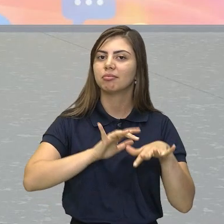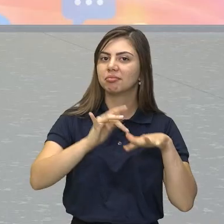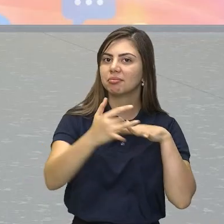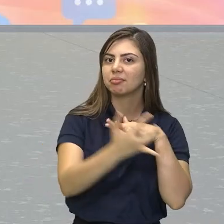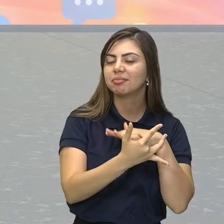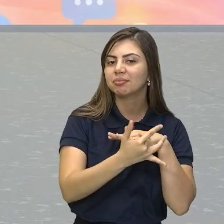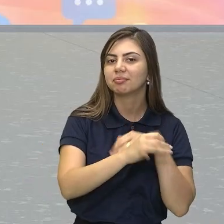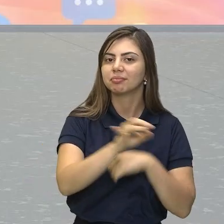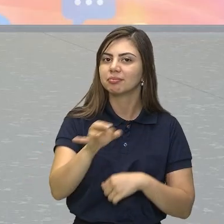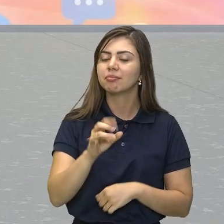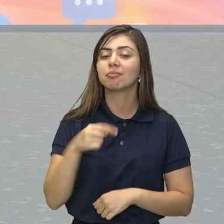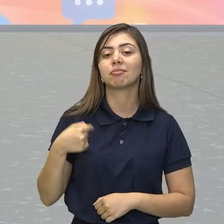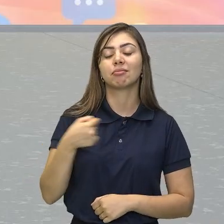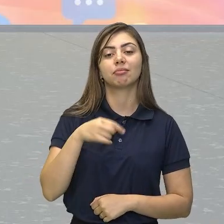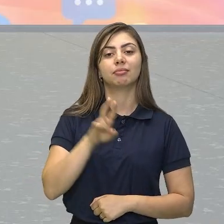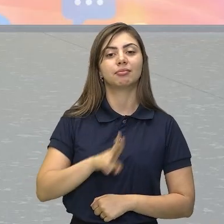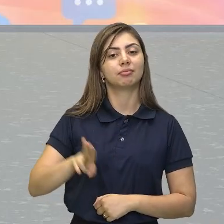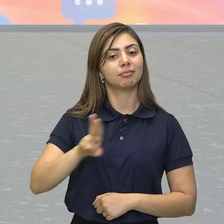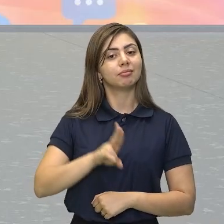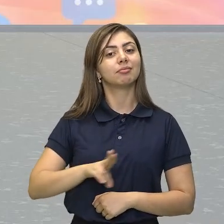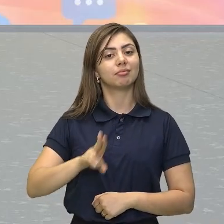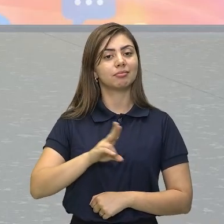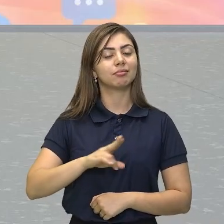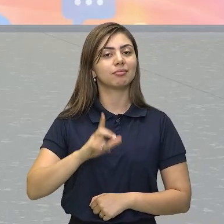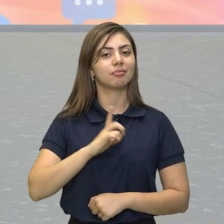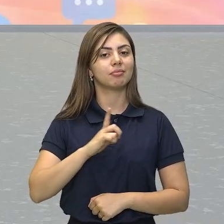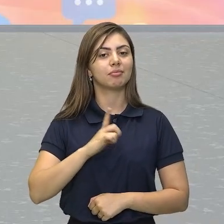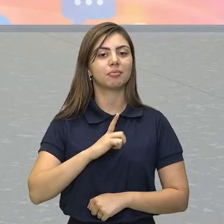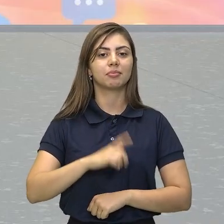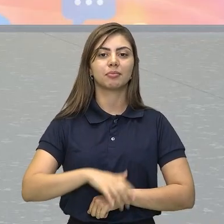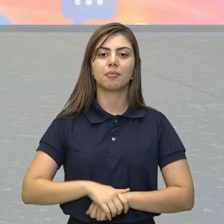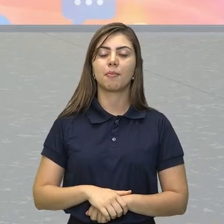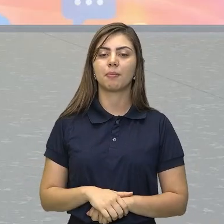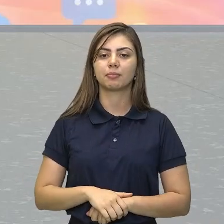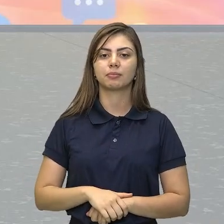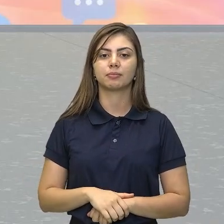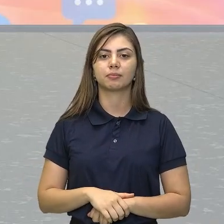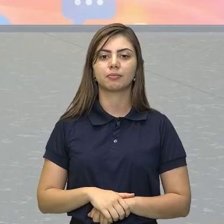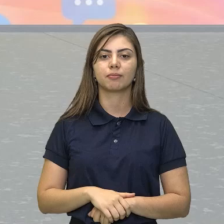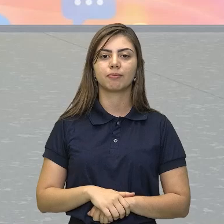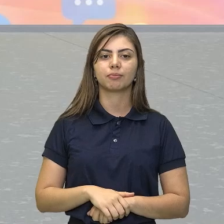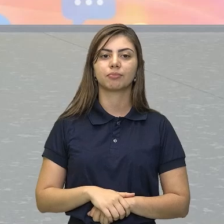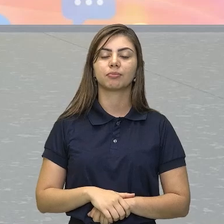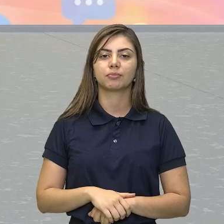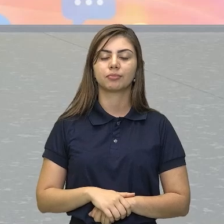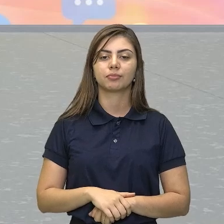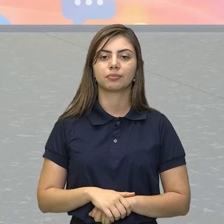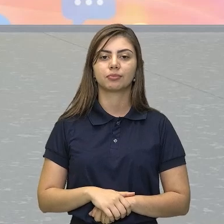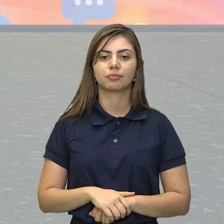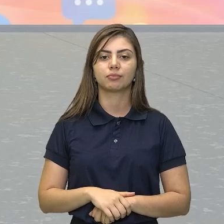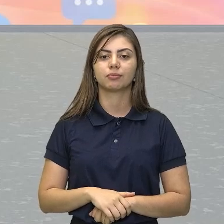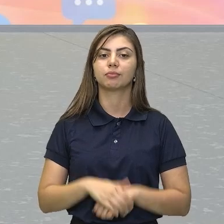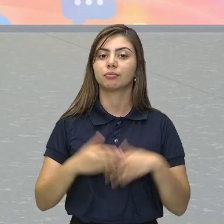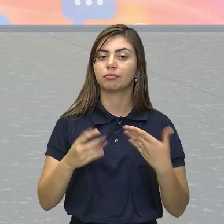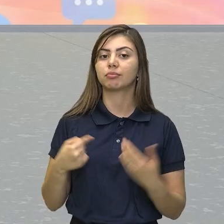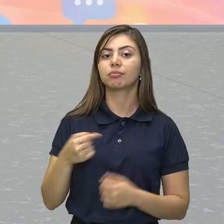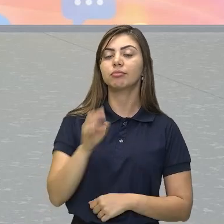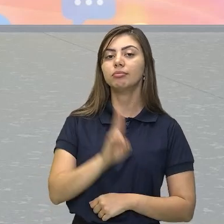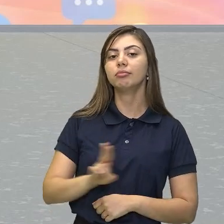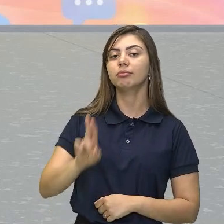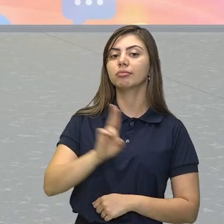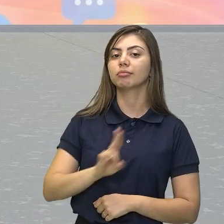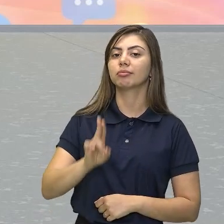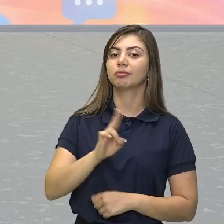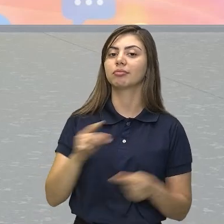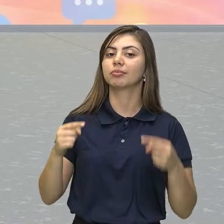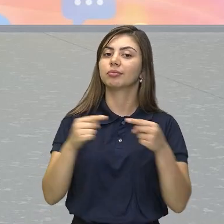muito utilizados na Internet Language. Internet Language, que é esse tema, né, que